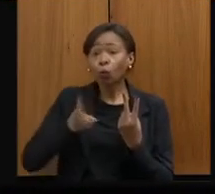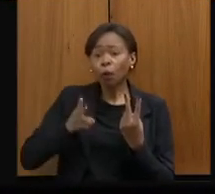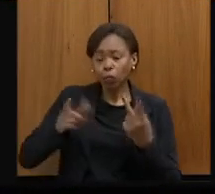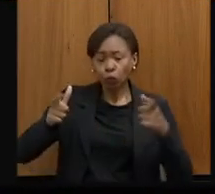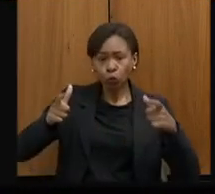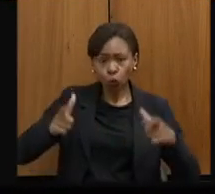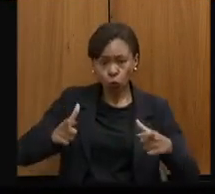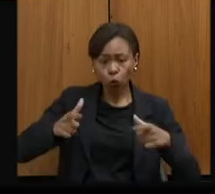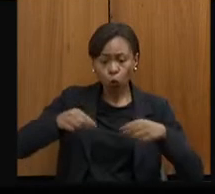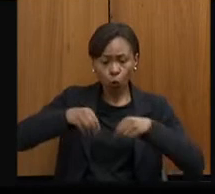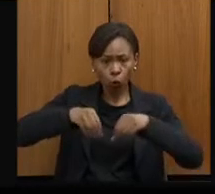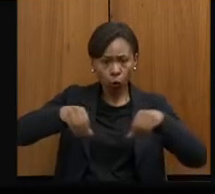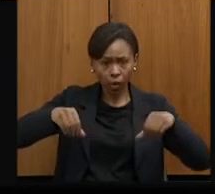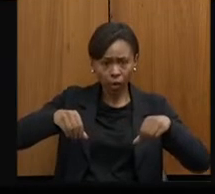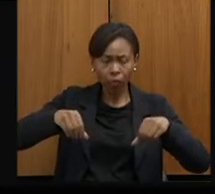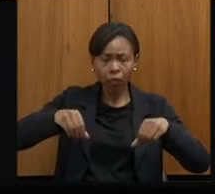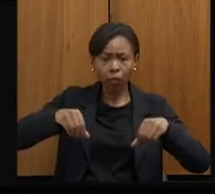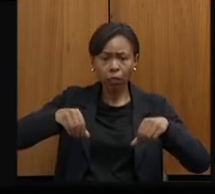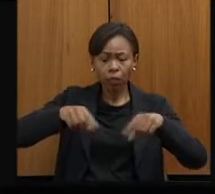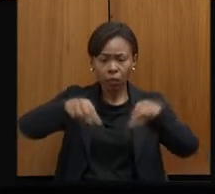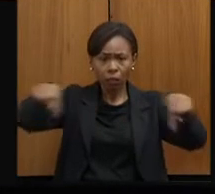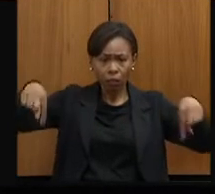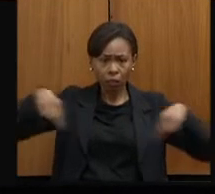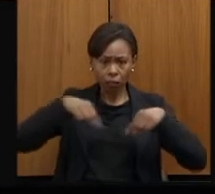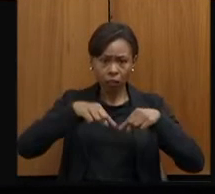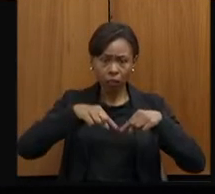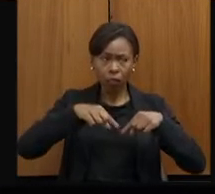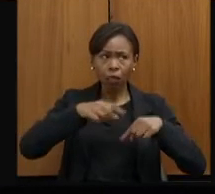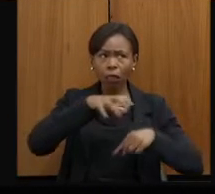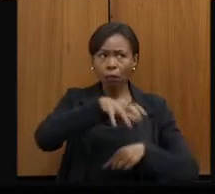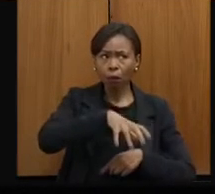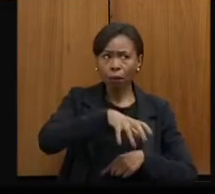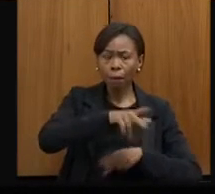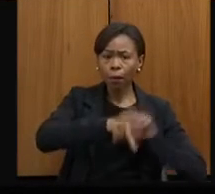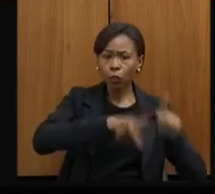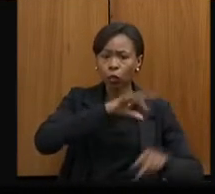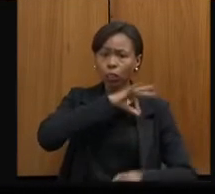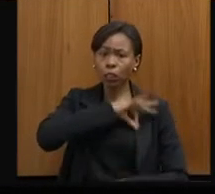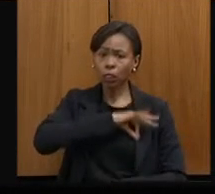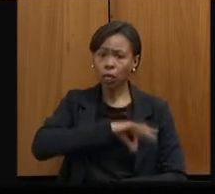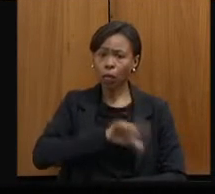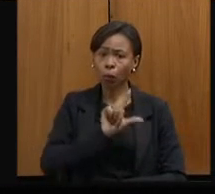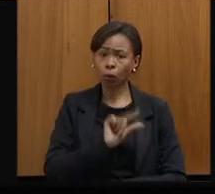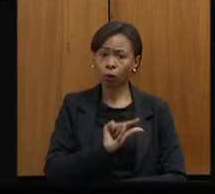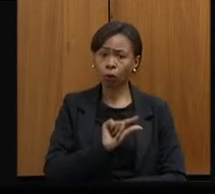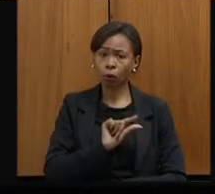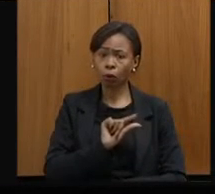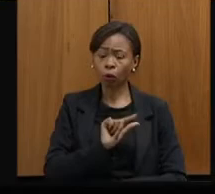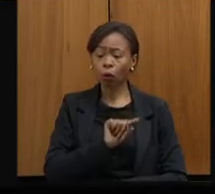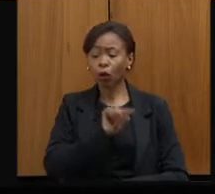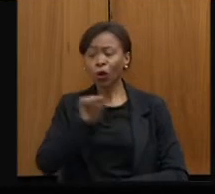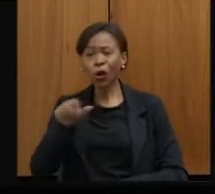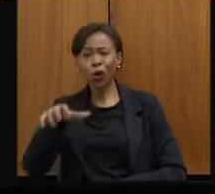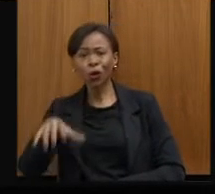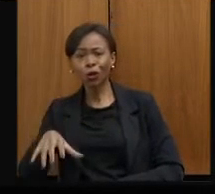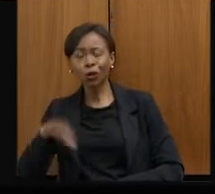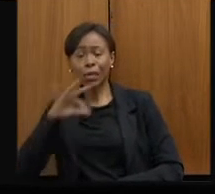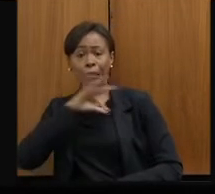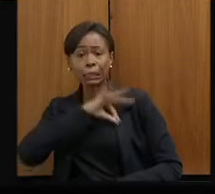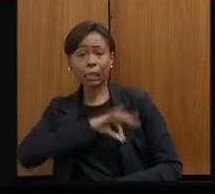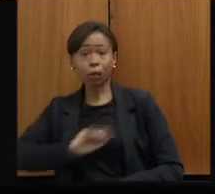de baixa renda e de renda maior. Então, vai aí a prevalência.